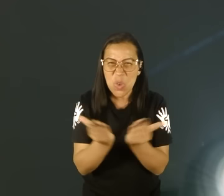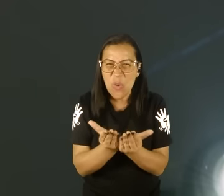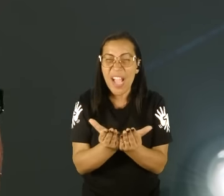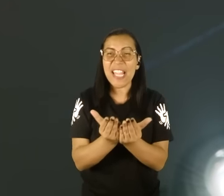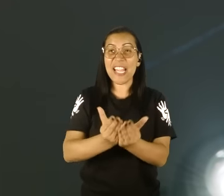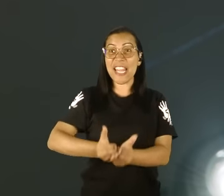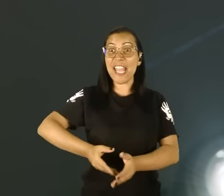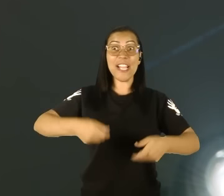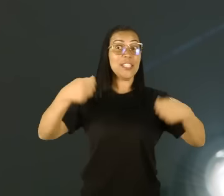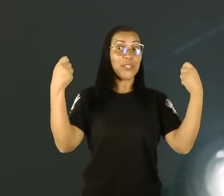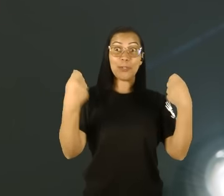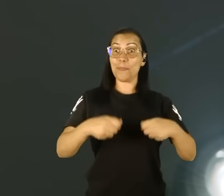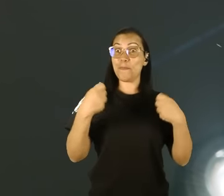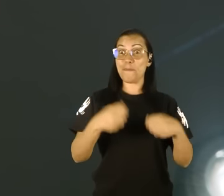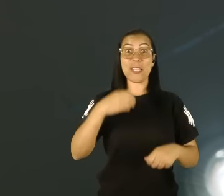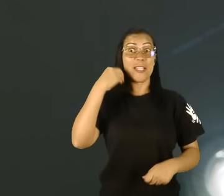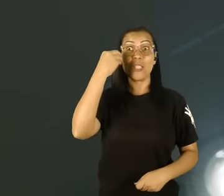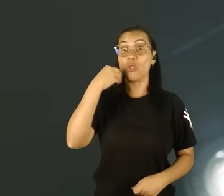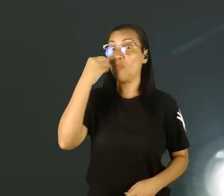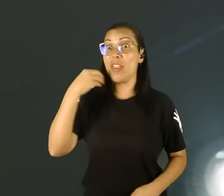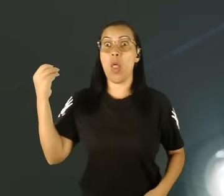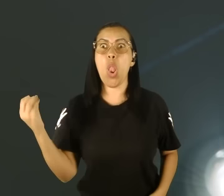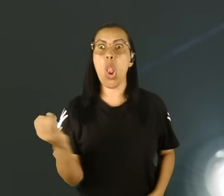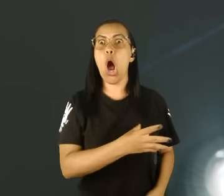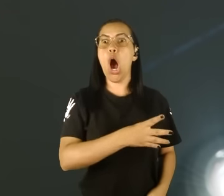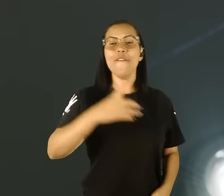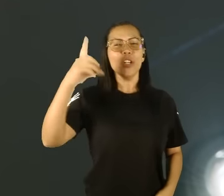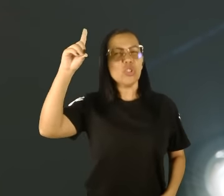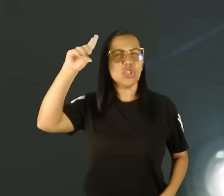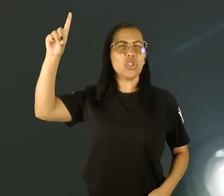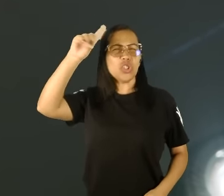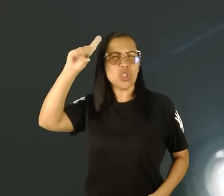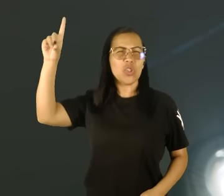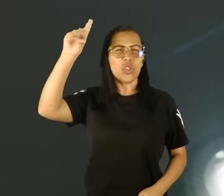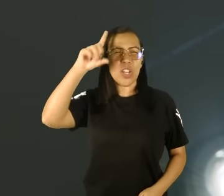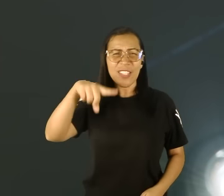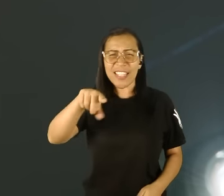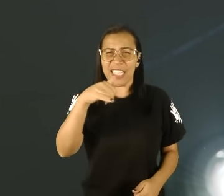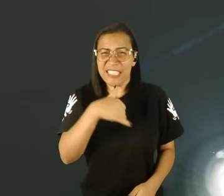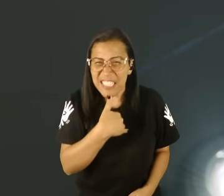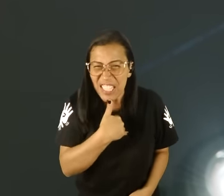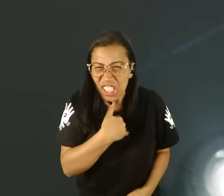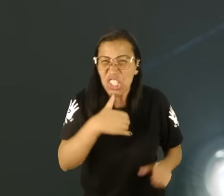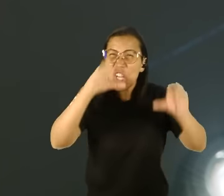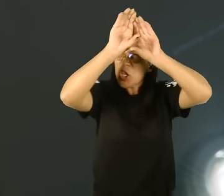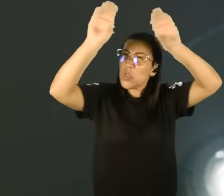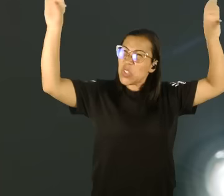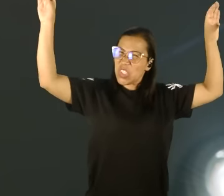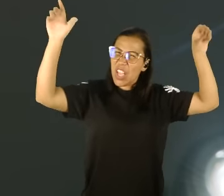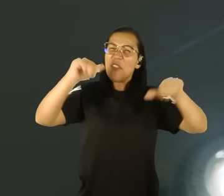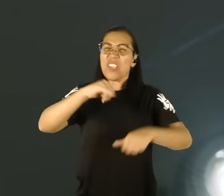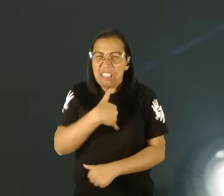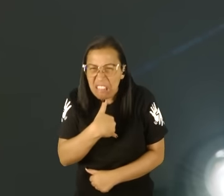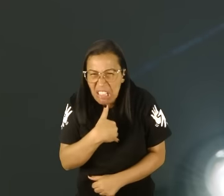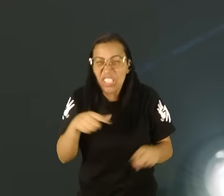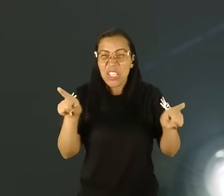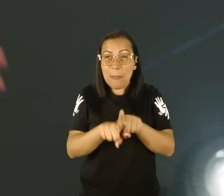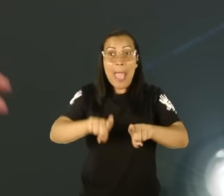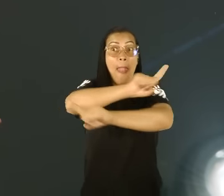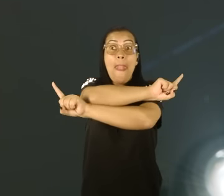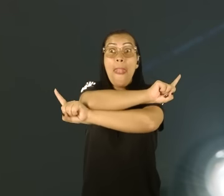cansado que o céu cansou, e não é porque você está triste que o céu está triste. A pergunta é: quando é que você vai parar para